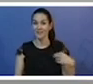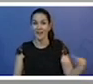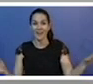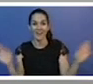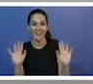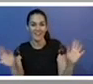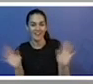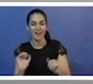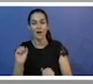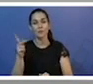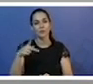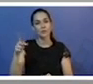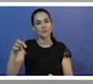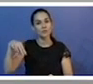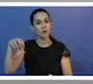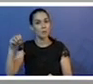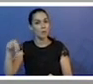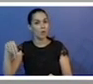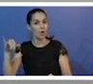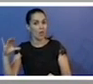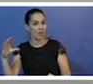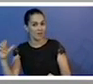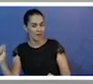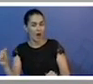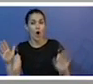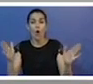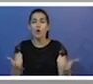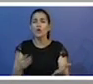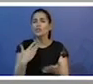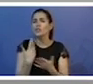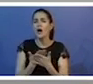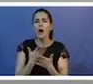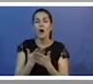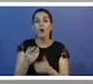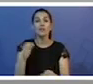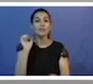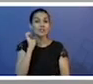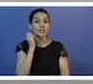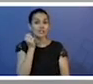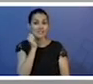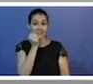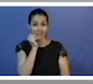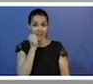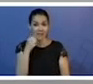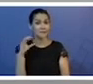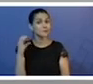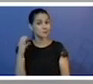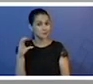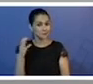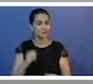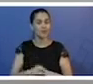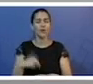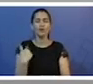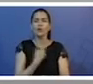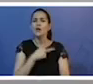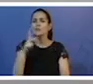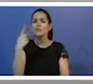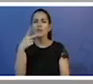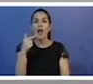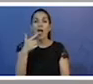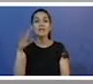Olá, eu sou a professora Mônica e na aula de ciências de hoje nós vamos falar sobre os sais,